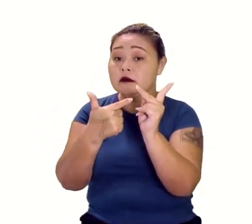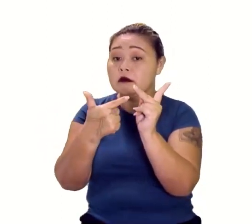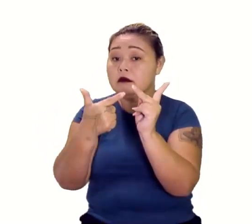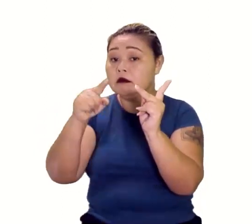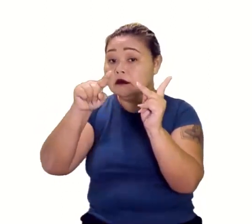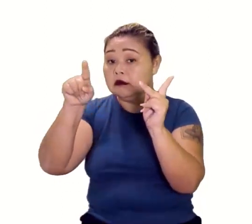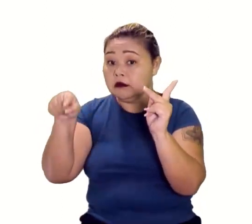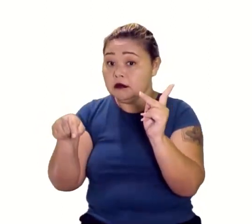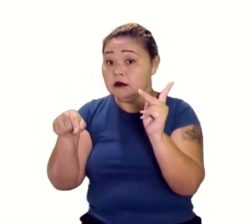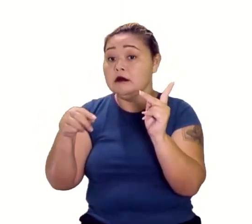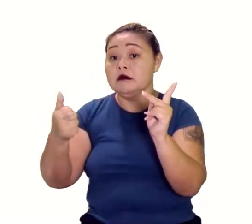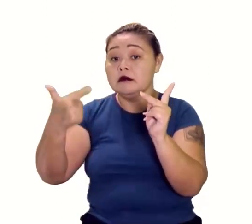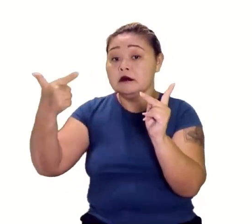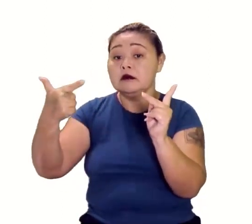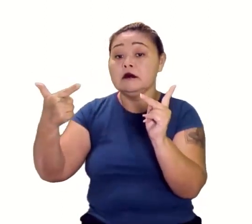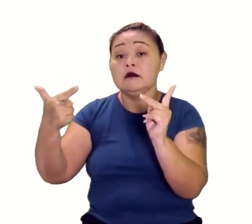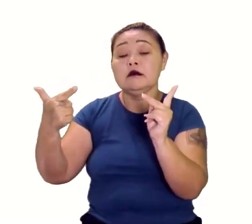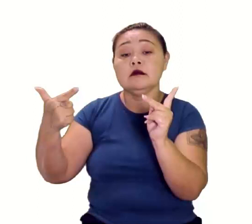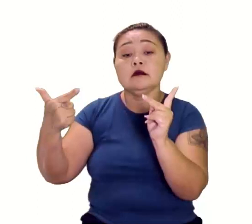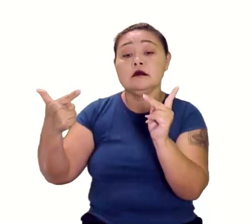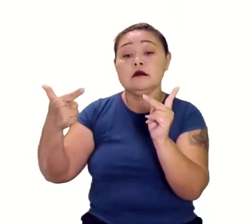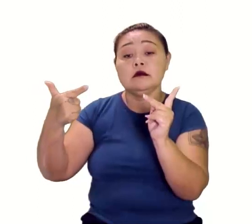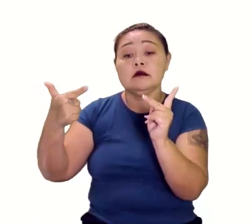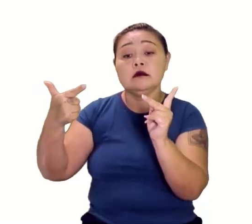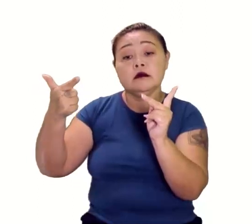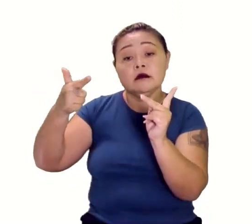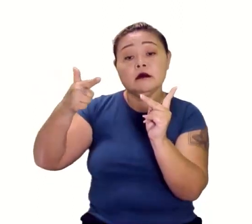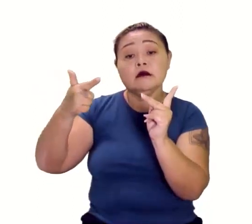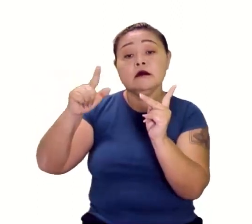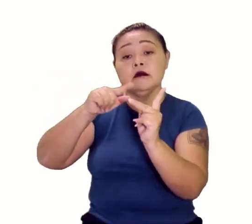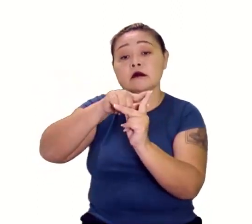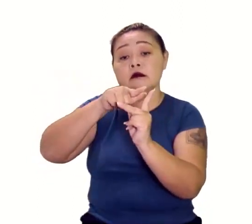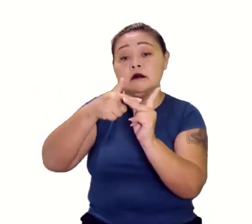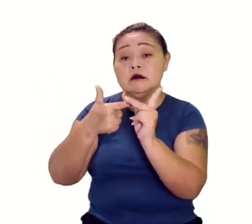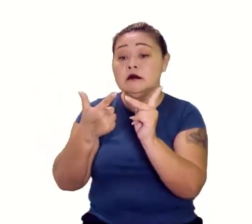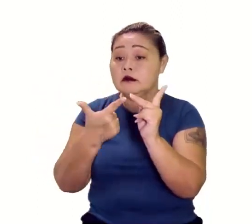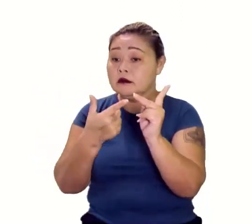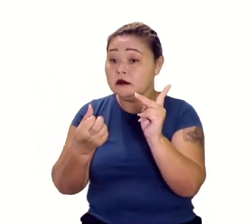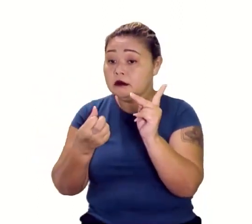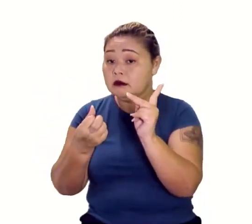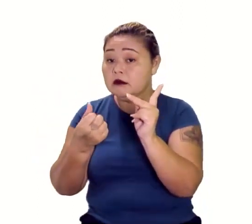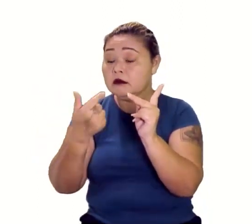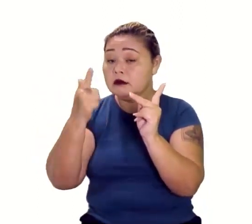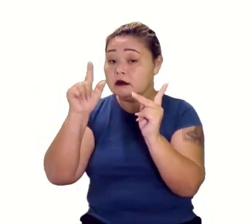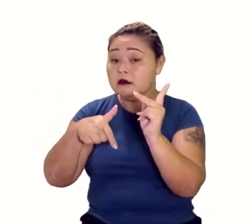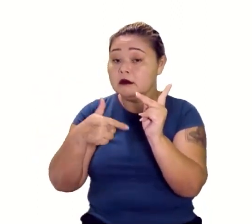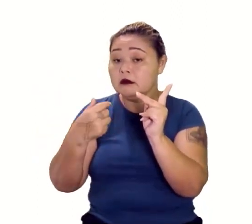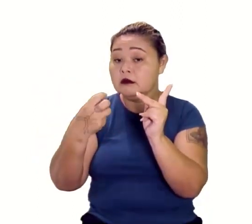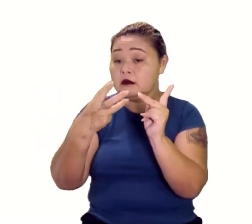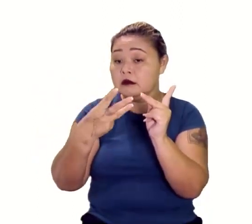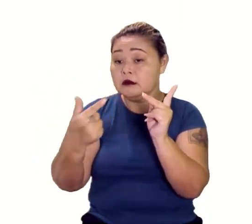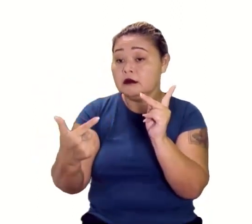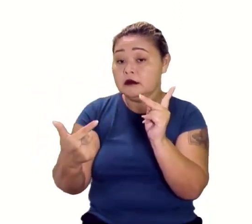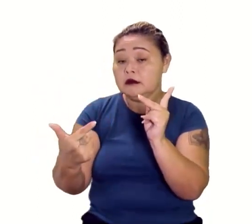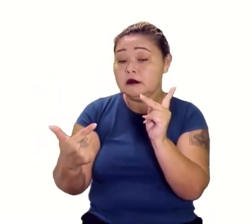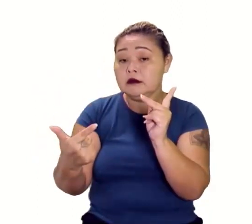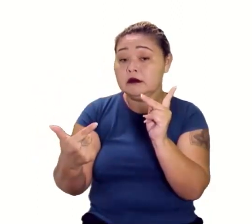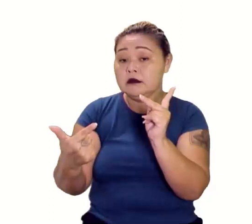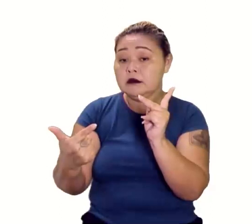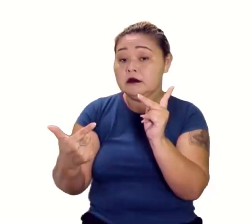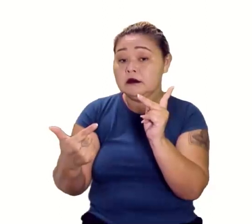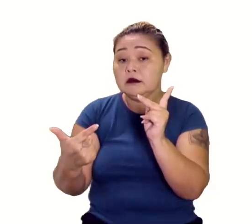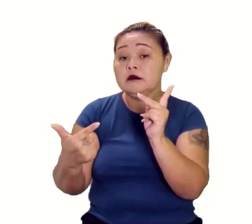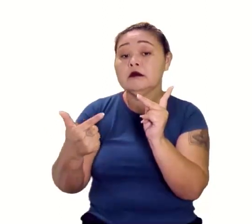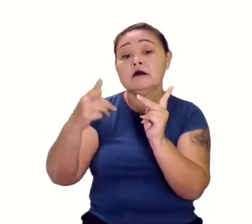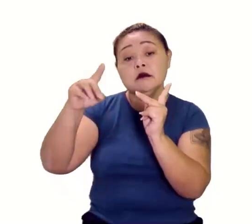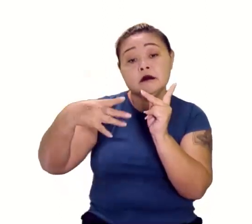Não podemos não, porque tem que elevar ao quadrado. Aham. Raiz quinta de 2 vezes 16? Vai dar 32.